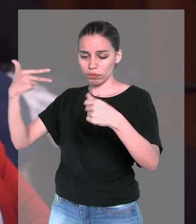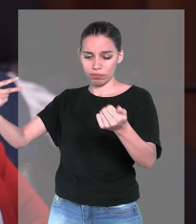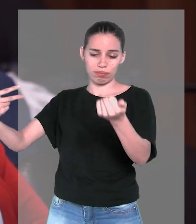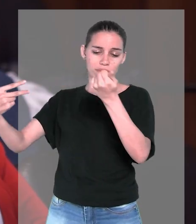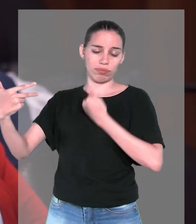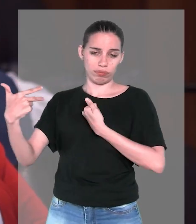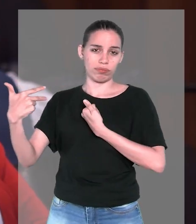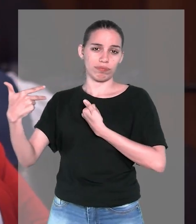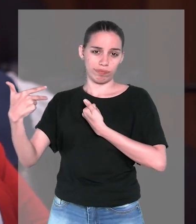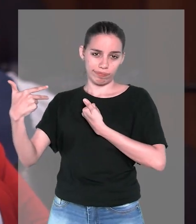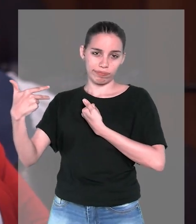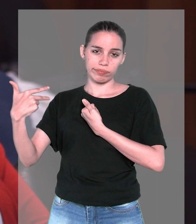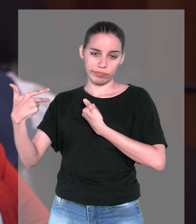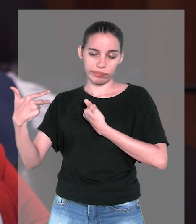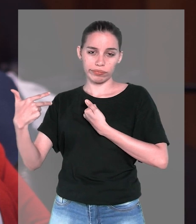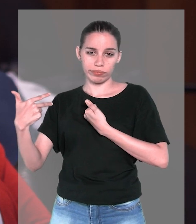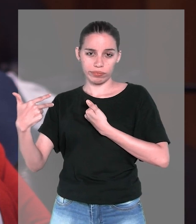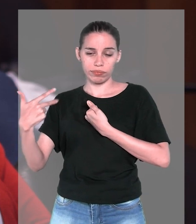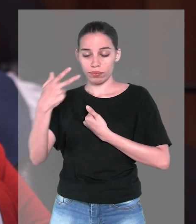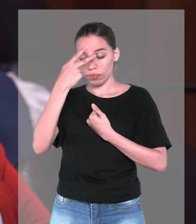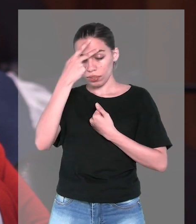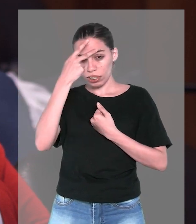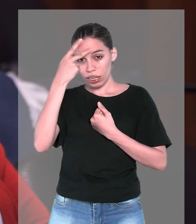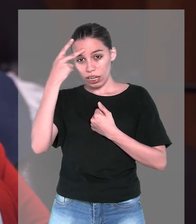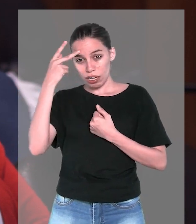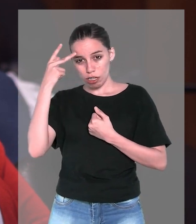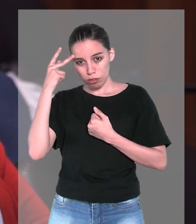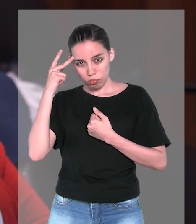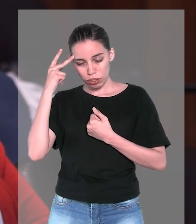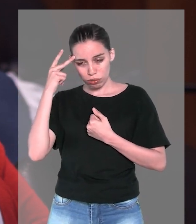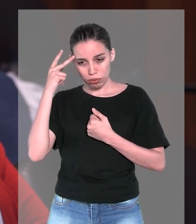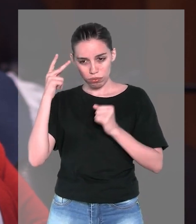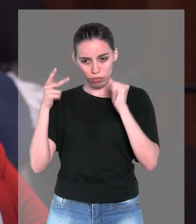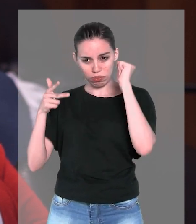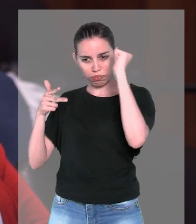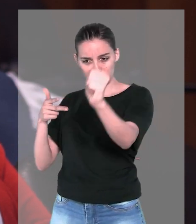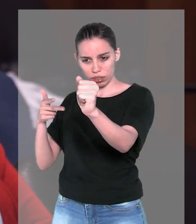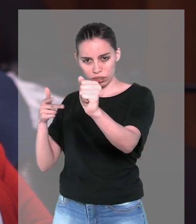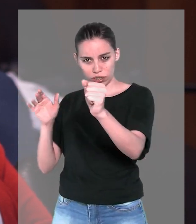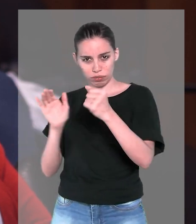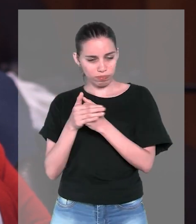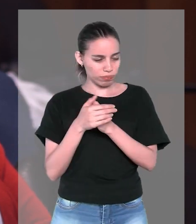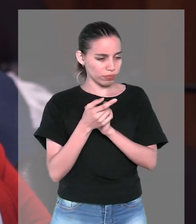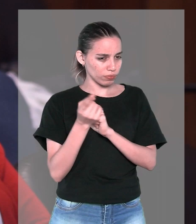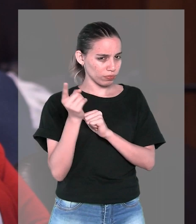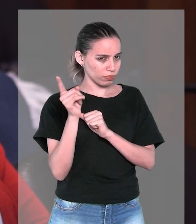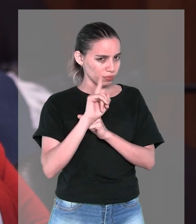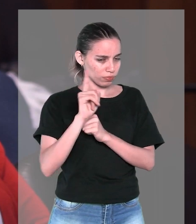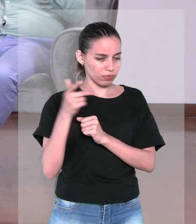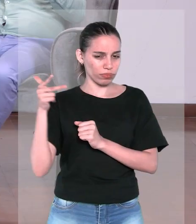3 espectadoras acompanham com atenção a fala de Hugo. Você precisa entender quem é a pessoa